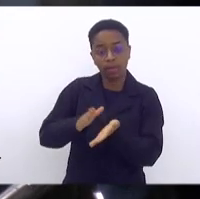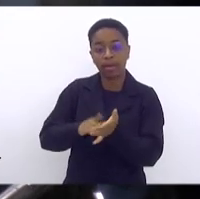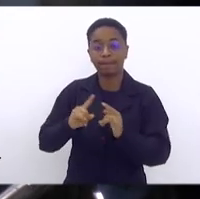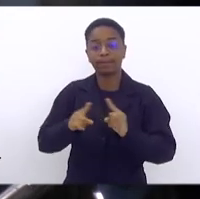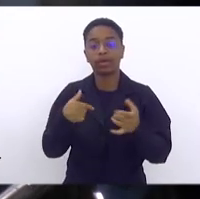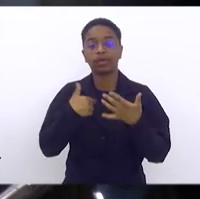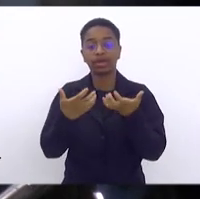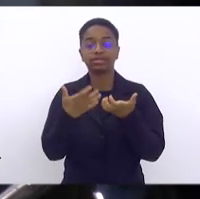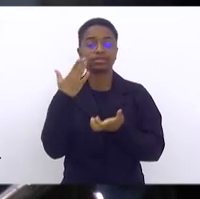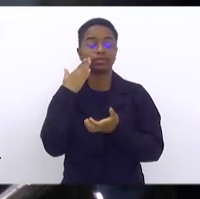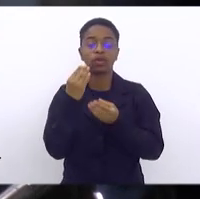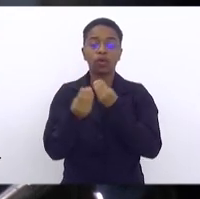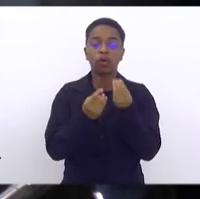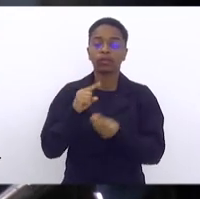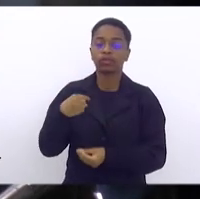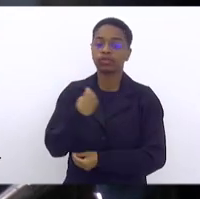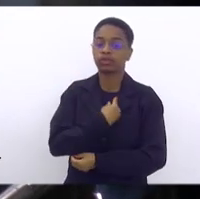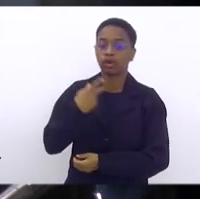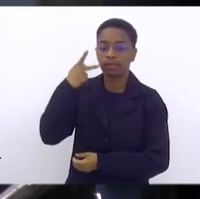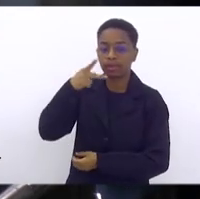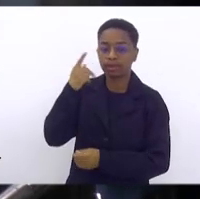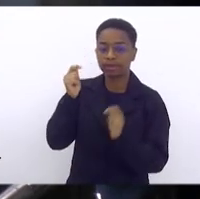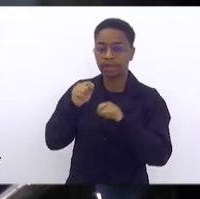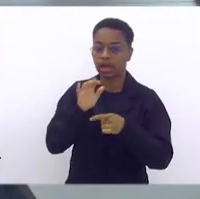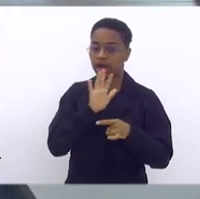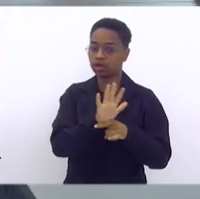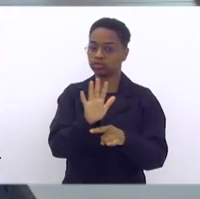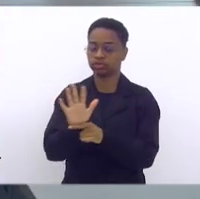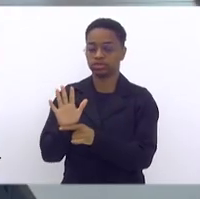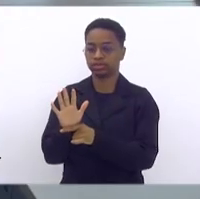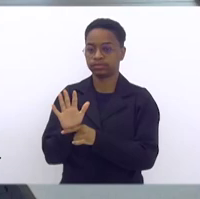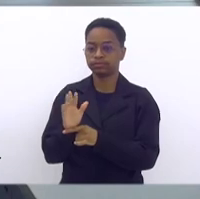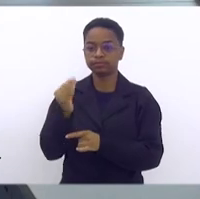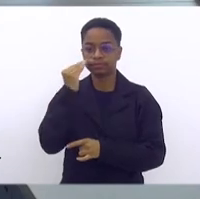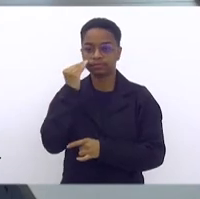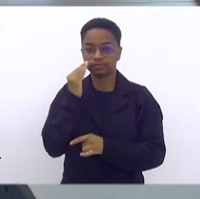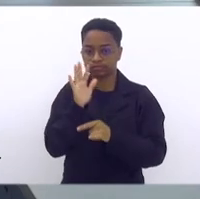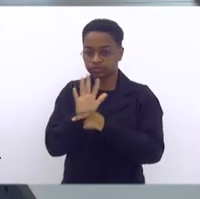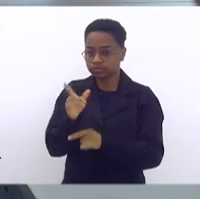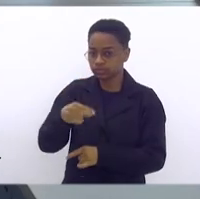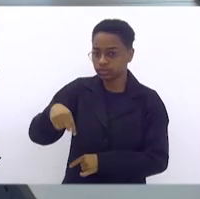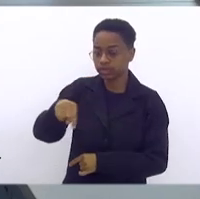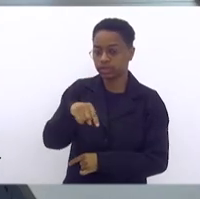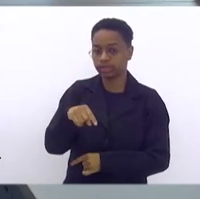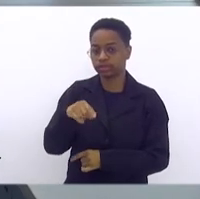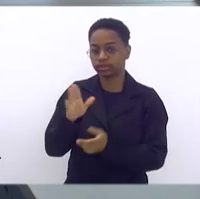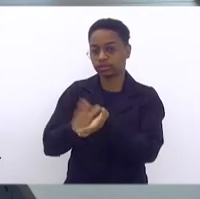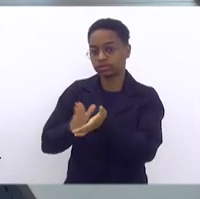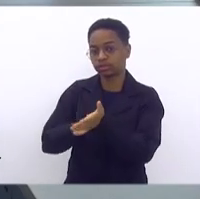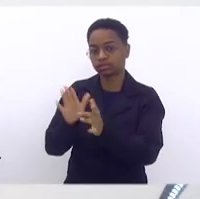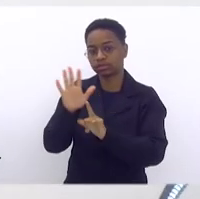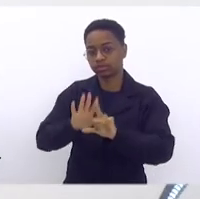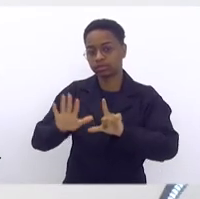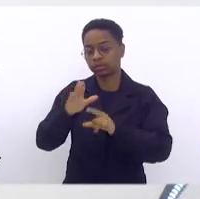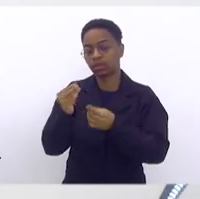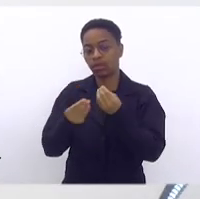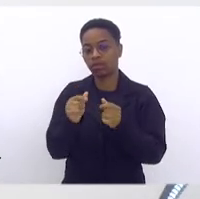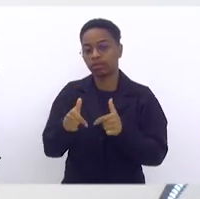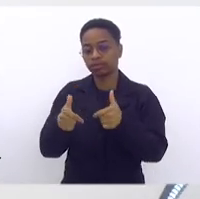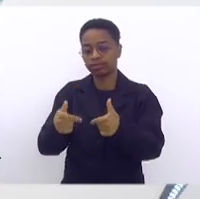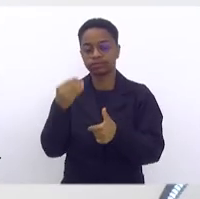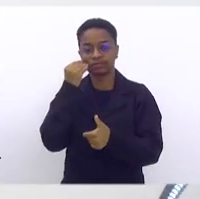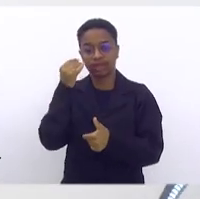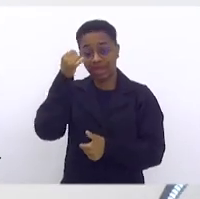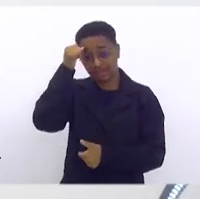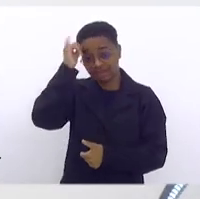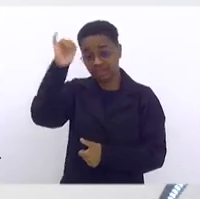que nós, parlamentares, podemos ajudar em cima disso, para ajudar vocês a cobrarem lá. O que a gente pode fazer para não ficar